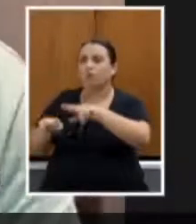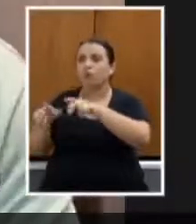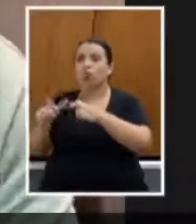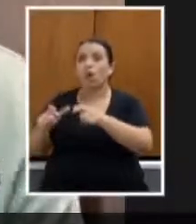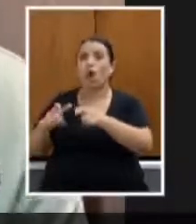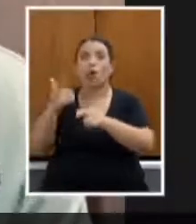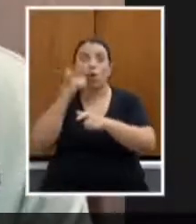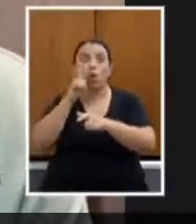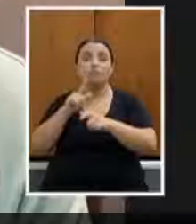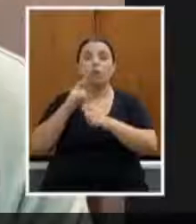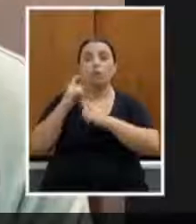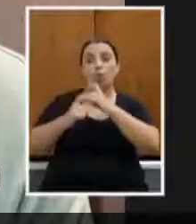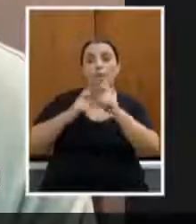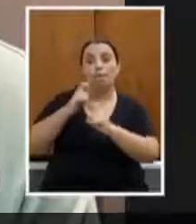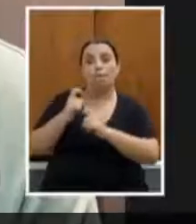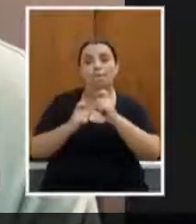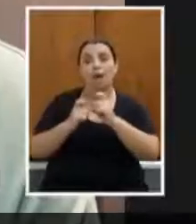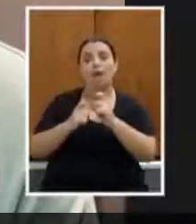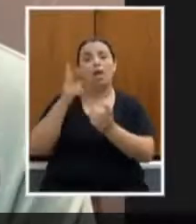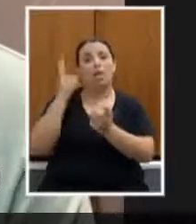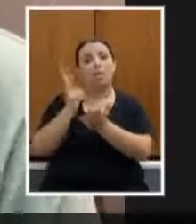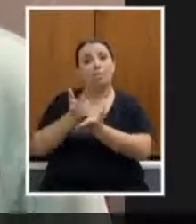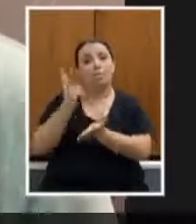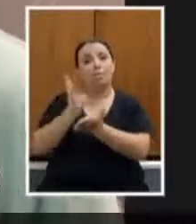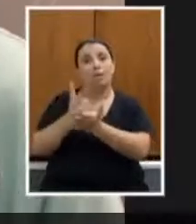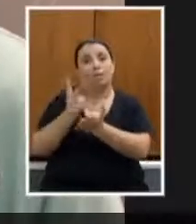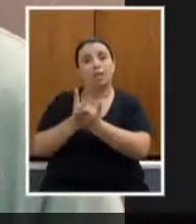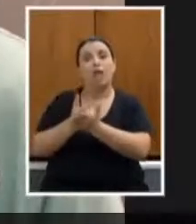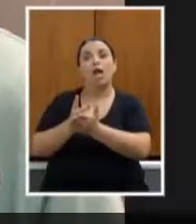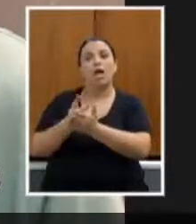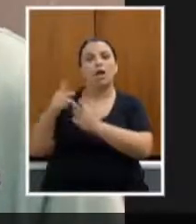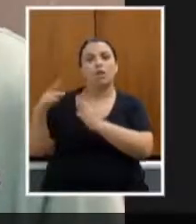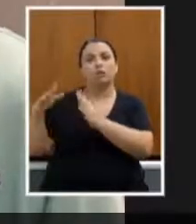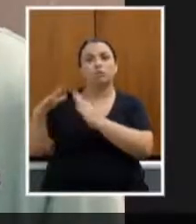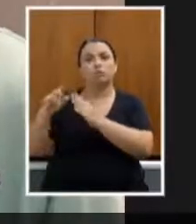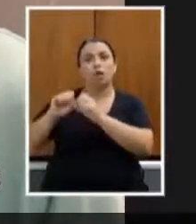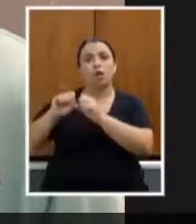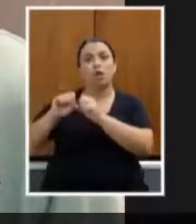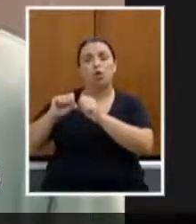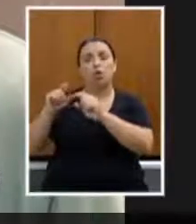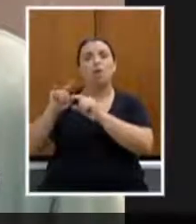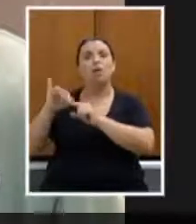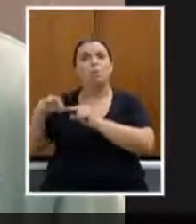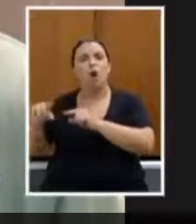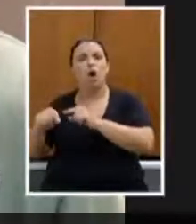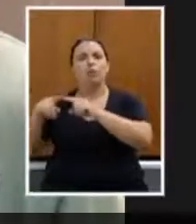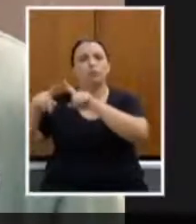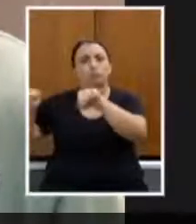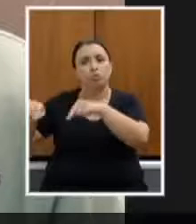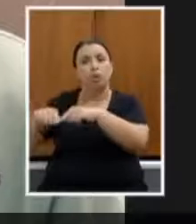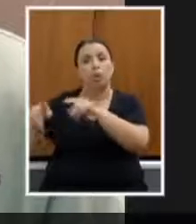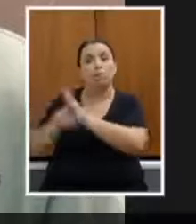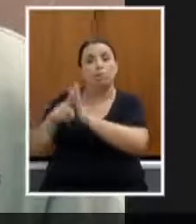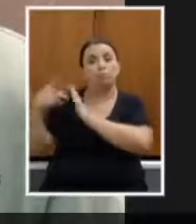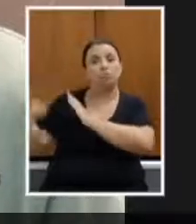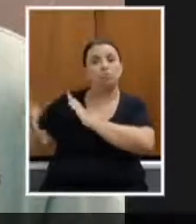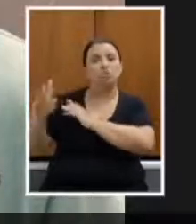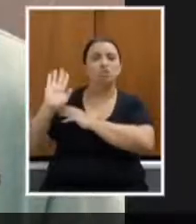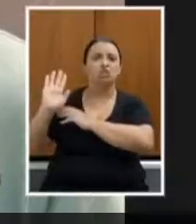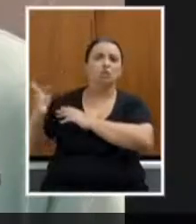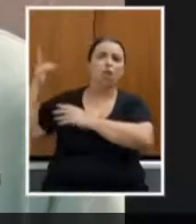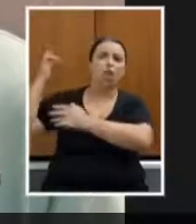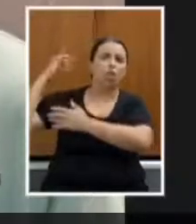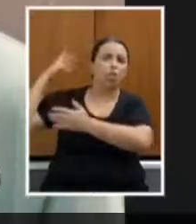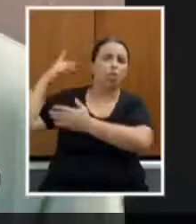manter a propriedade, manter aqueles que estavam nas terras por mais até de 100 anos, presidente, que era de